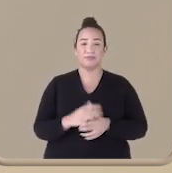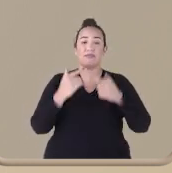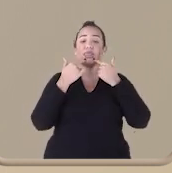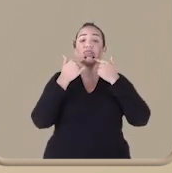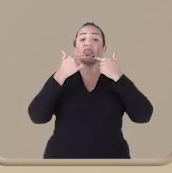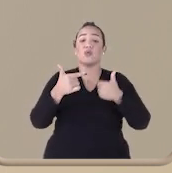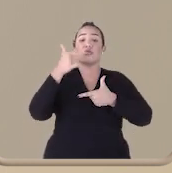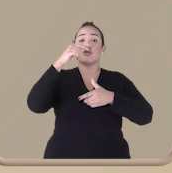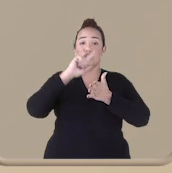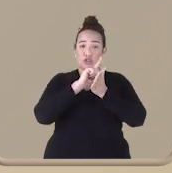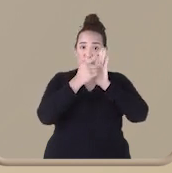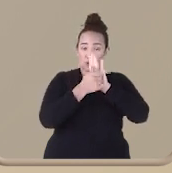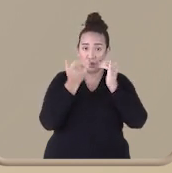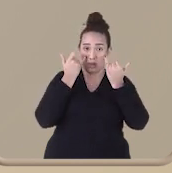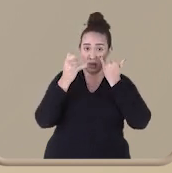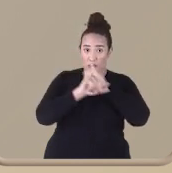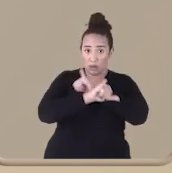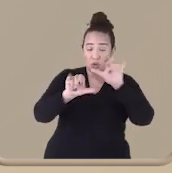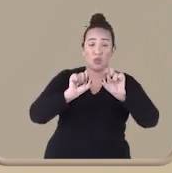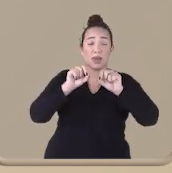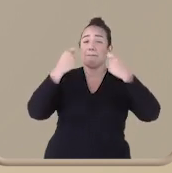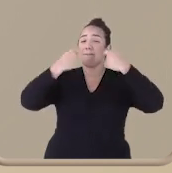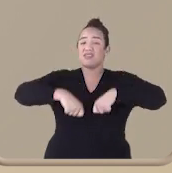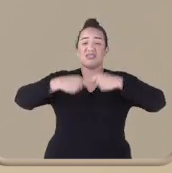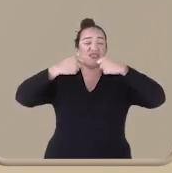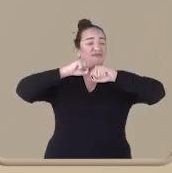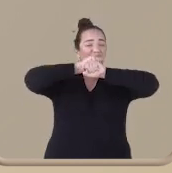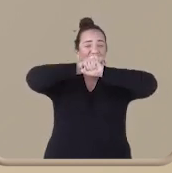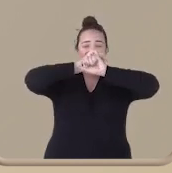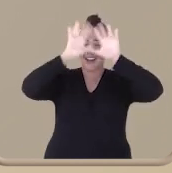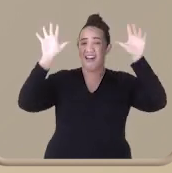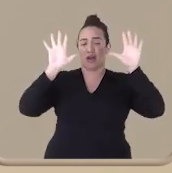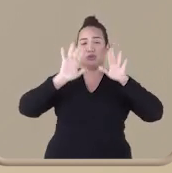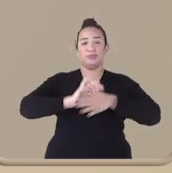linguagem usada nesse gênero deve ser clara, precisa e objetiva.